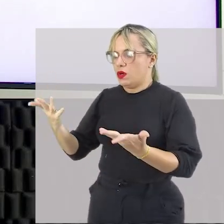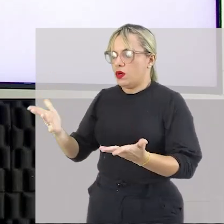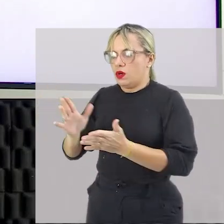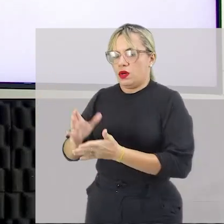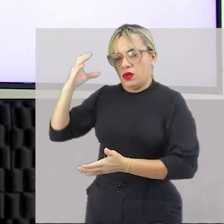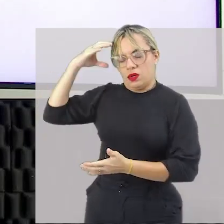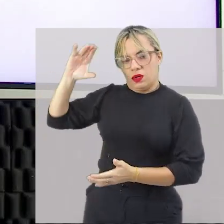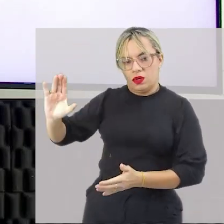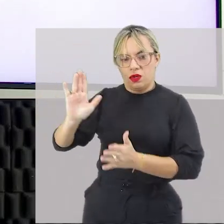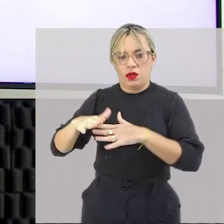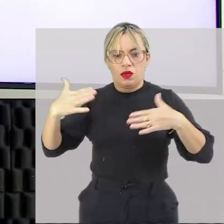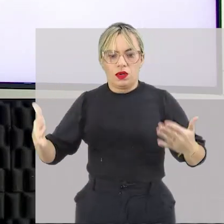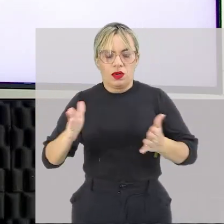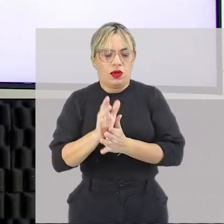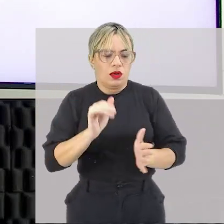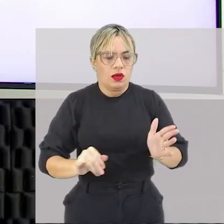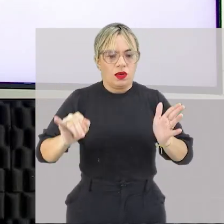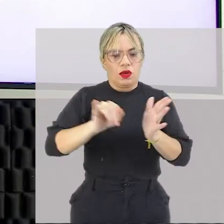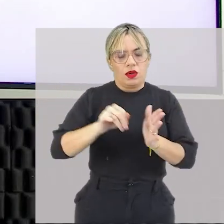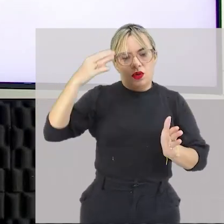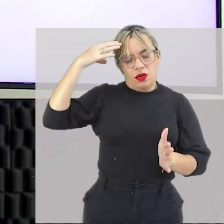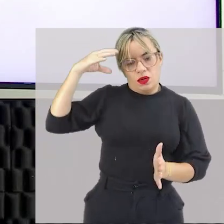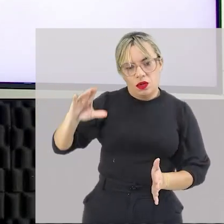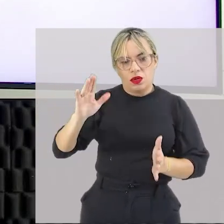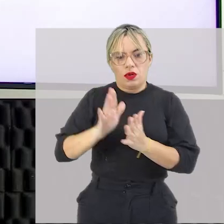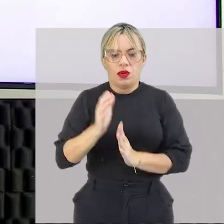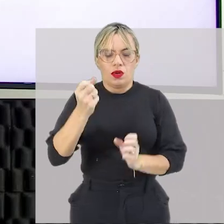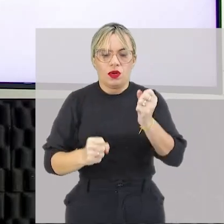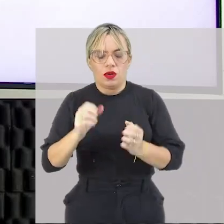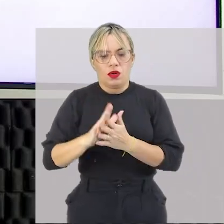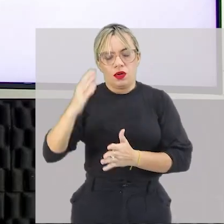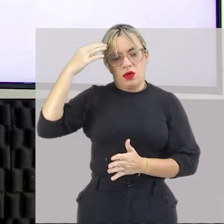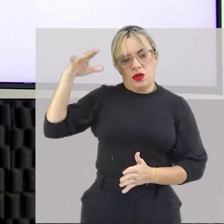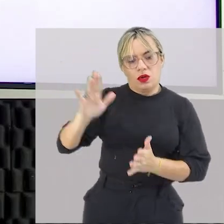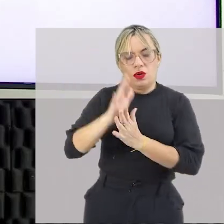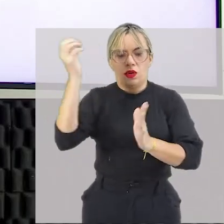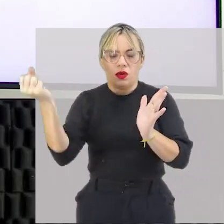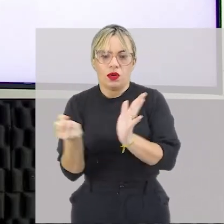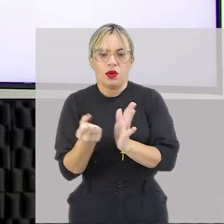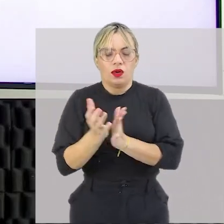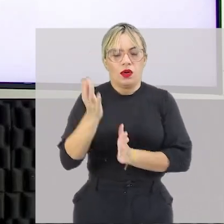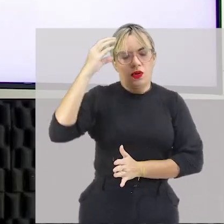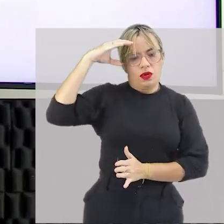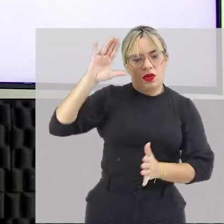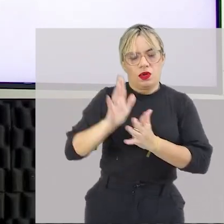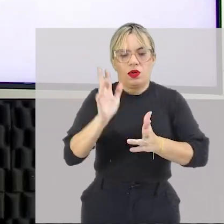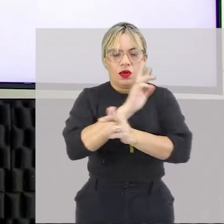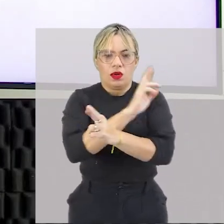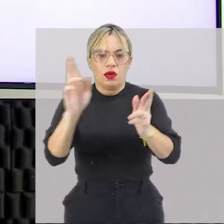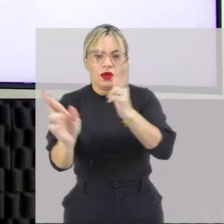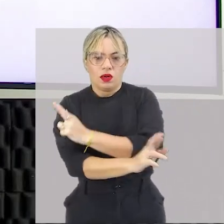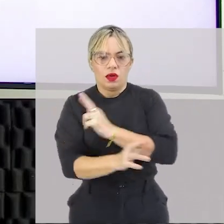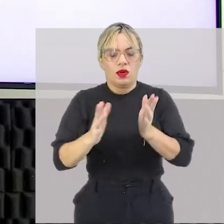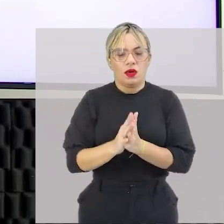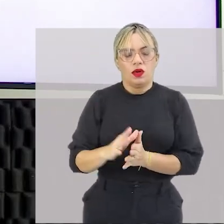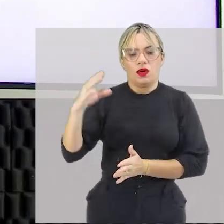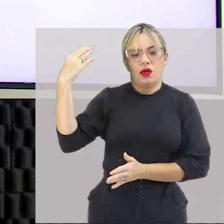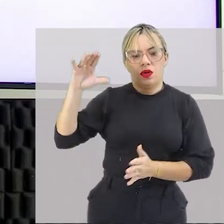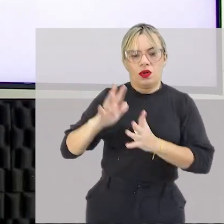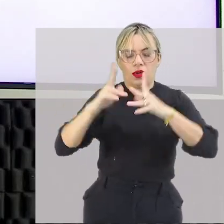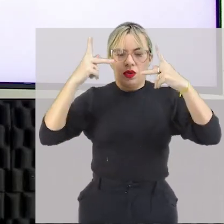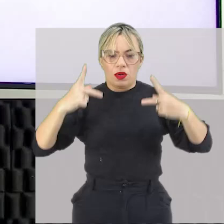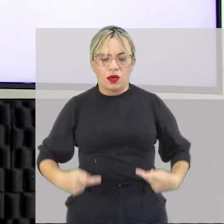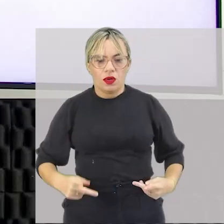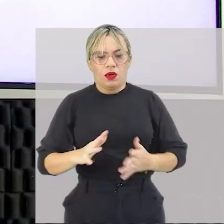cultural. Então trata de identidade cultural, cultura, indústria cultural, patrimônio cultural, tudo que está nas ciências humanas, na história,